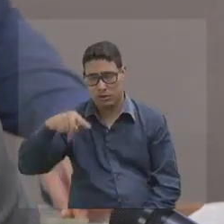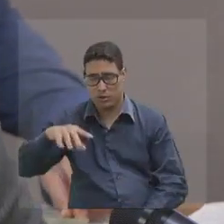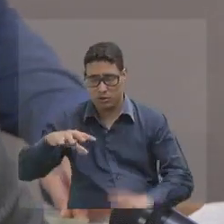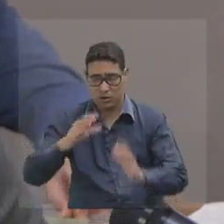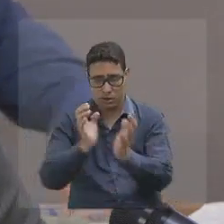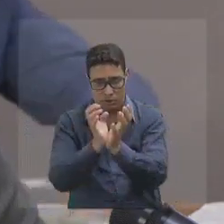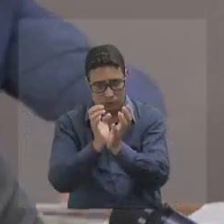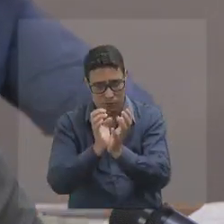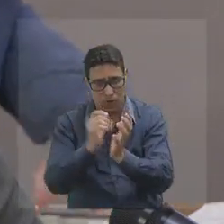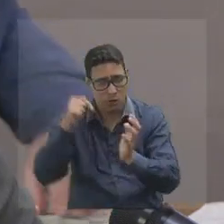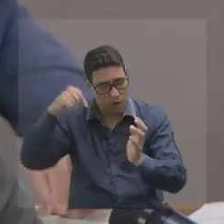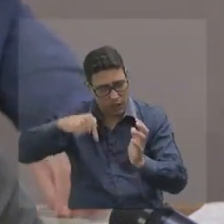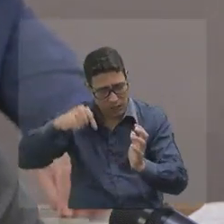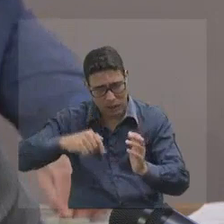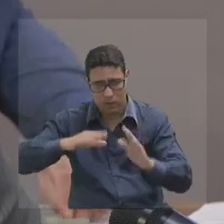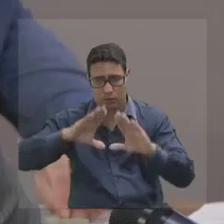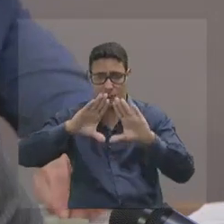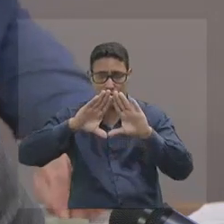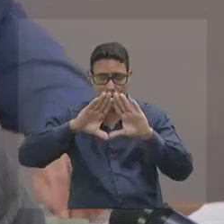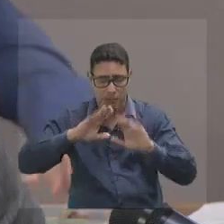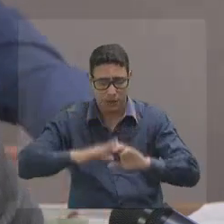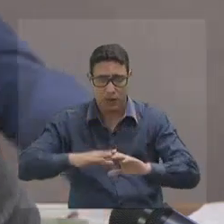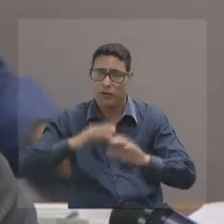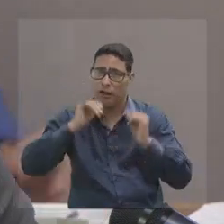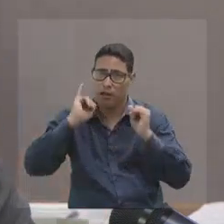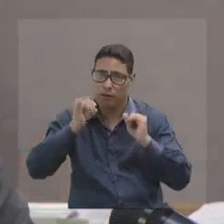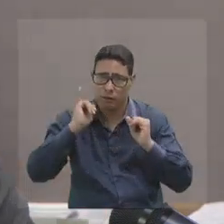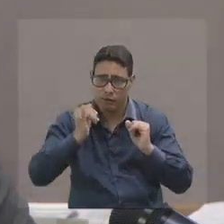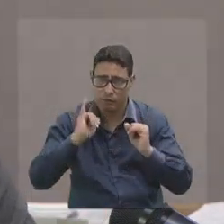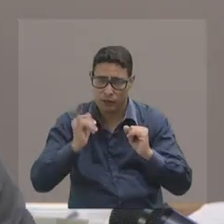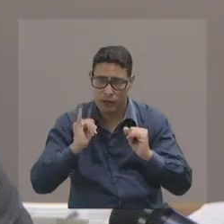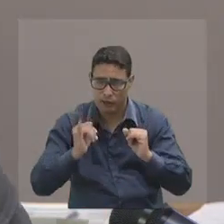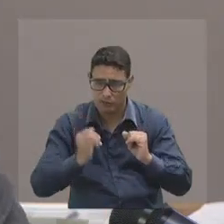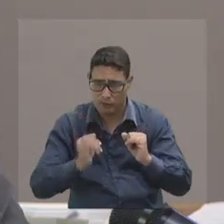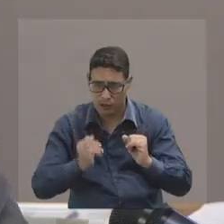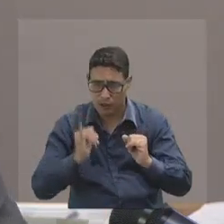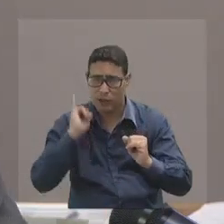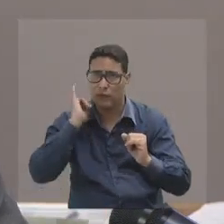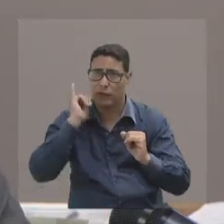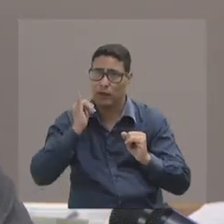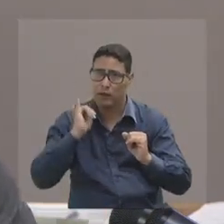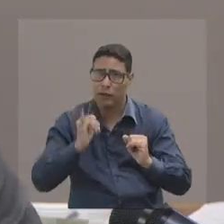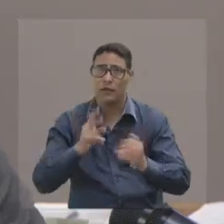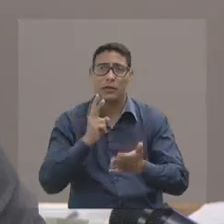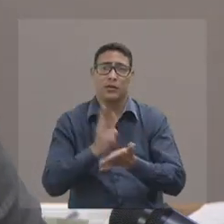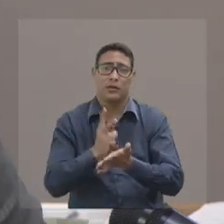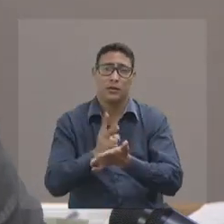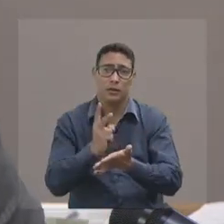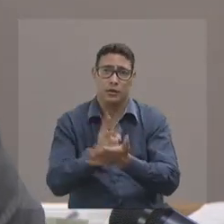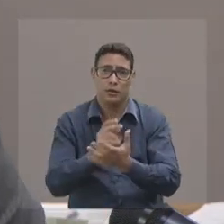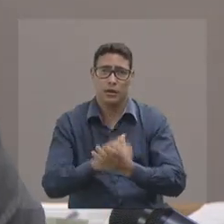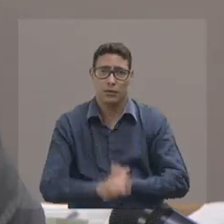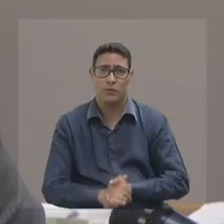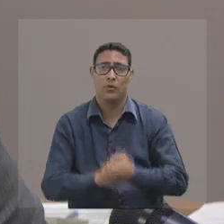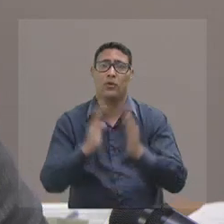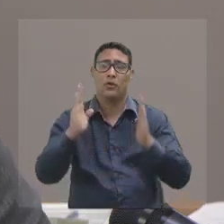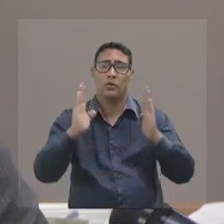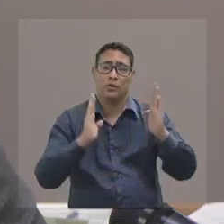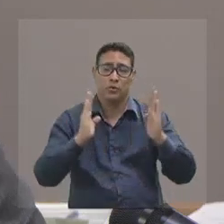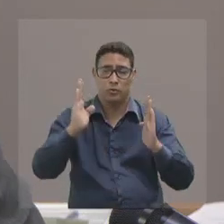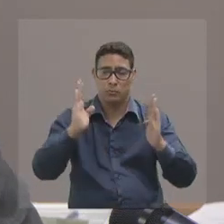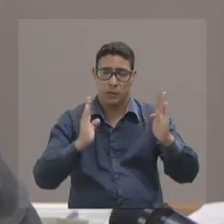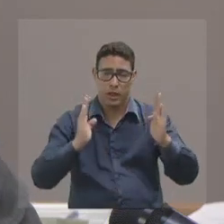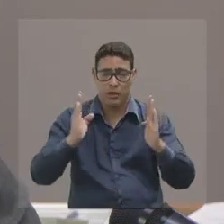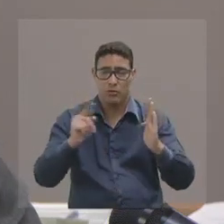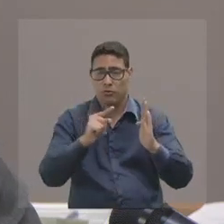nesta casa aqui eu relatava a proximidade do prazo para